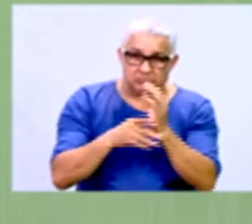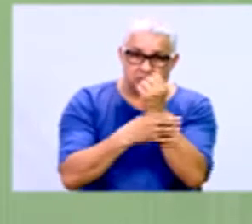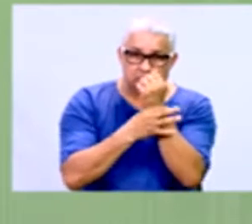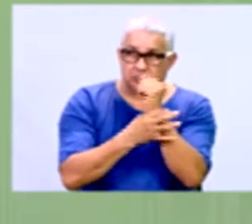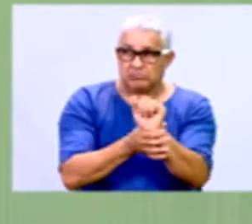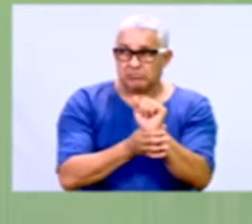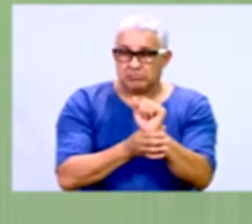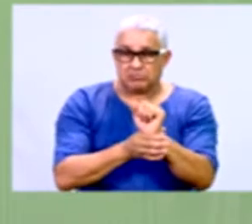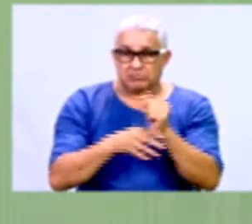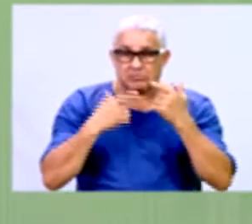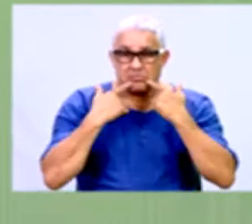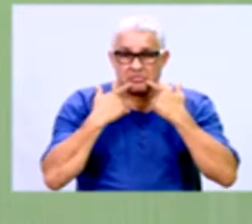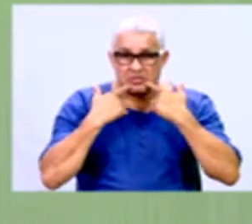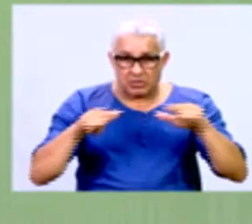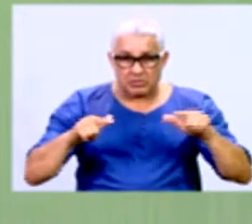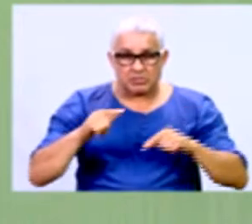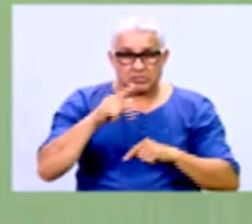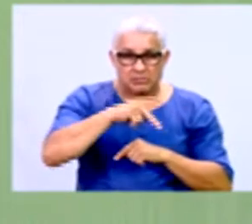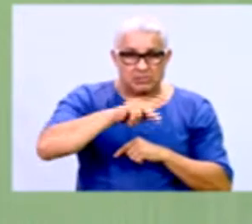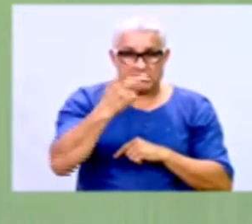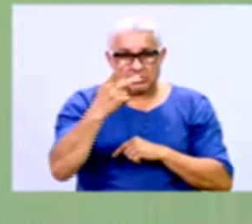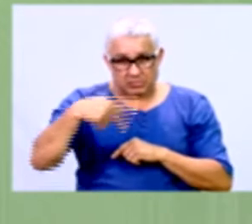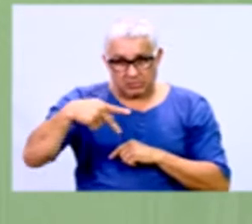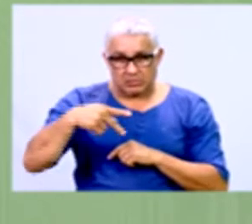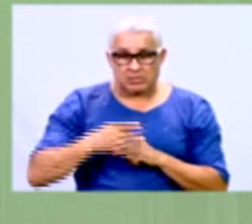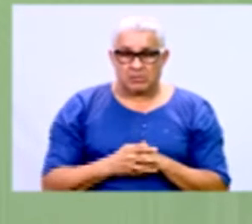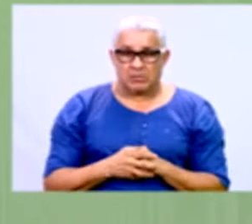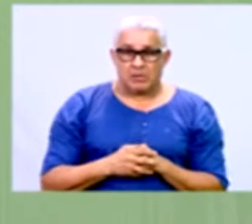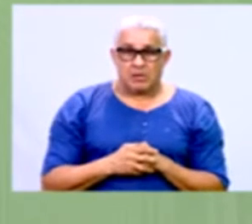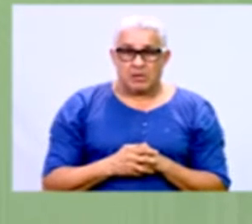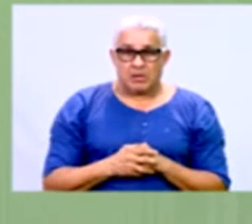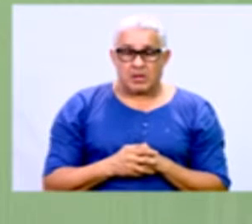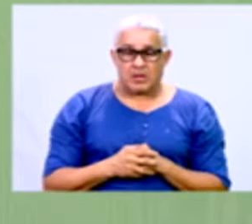na linguagem PHP, certo?